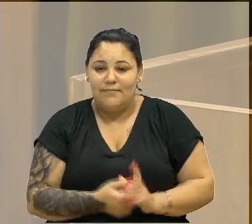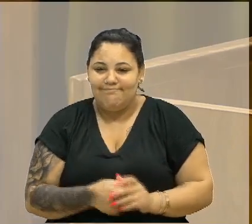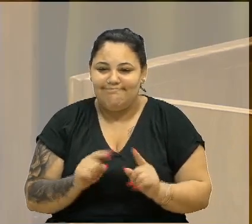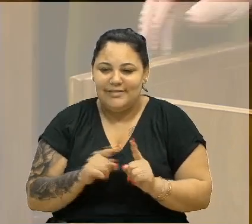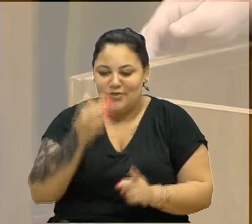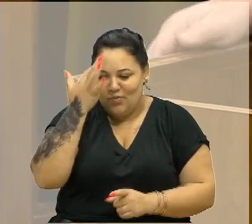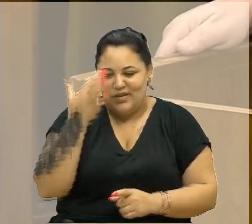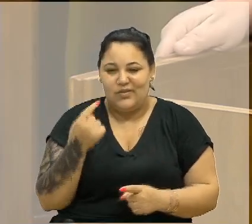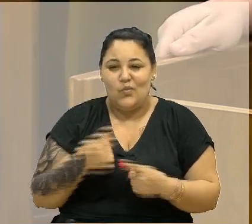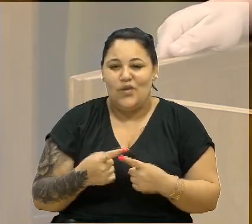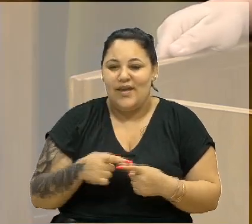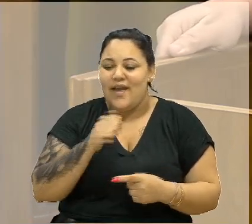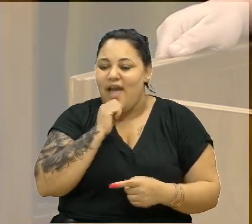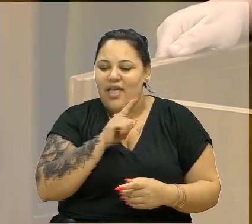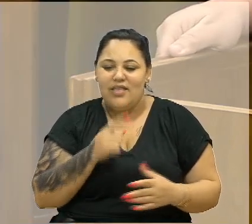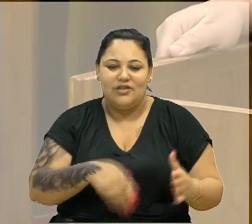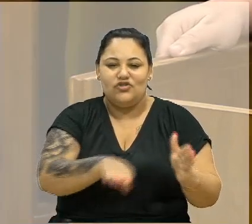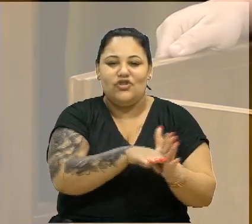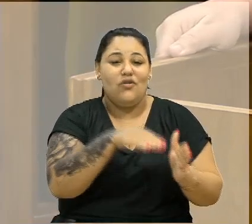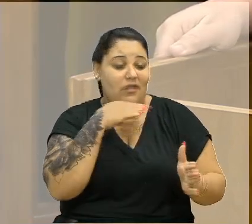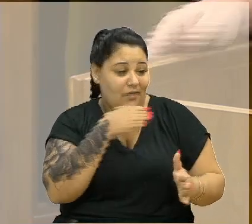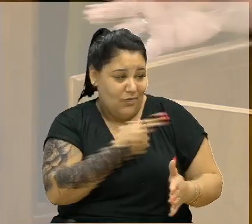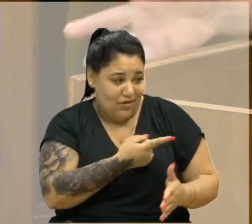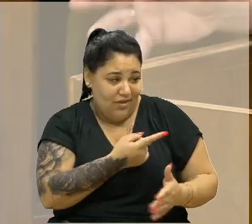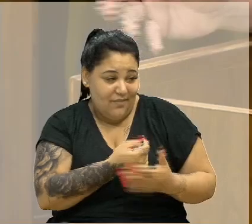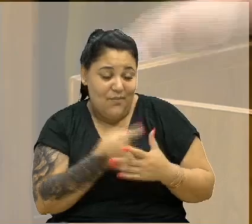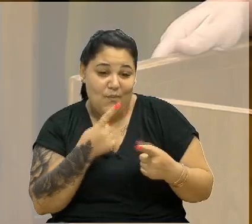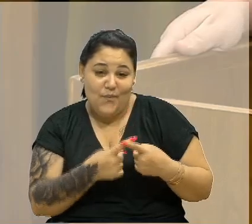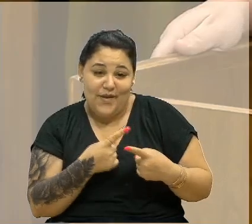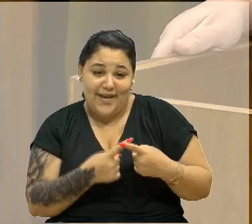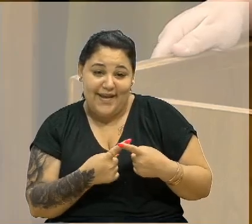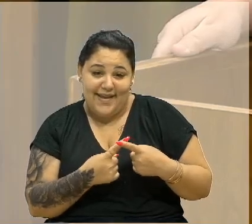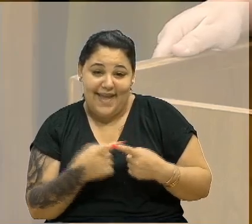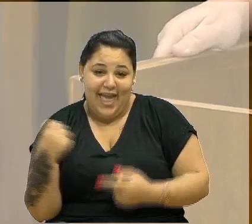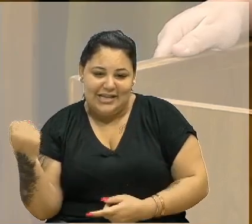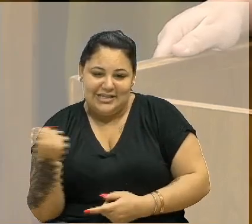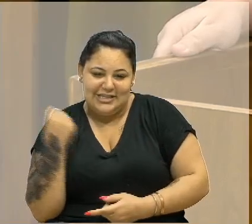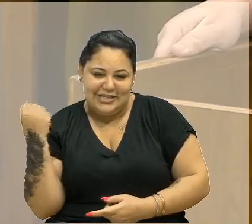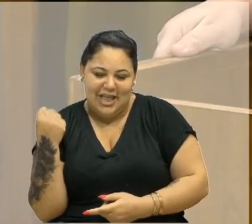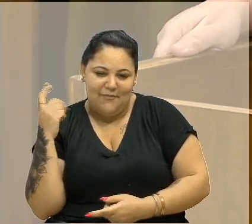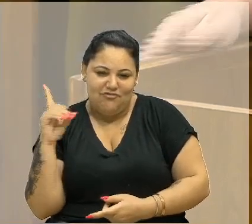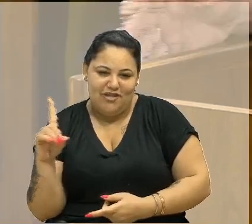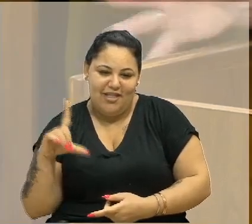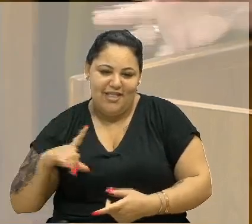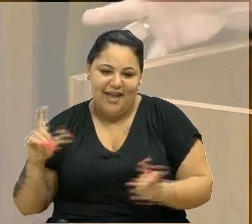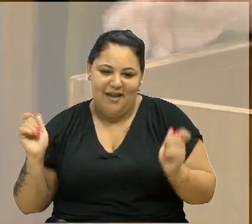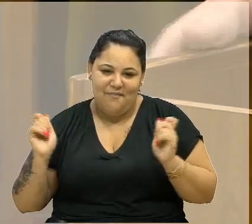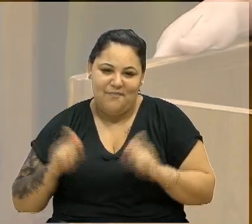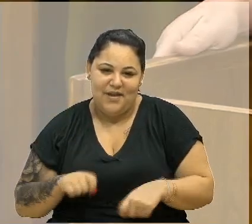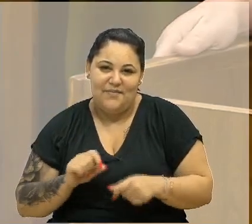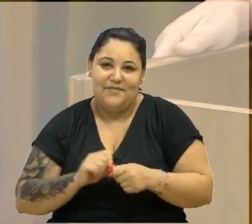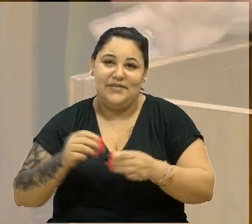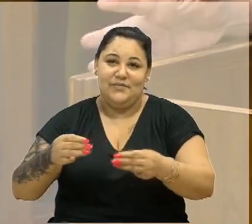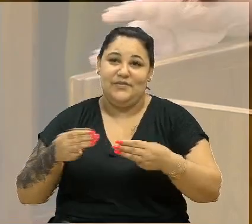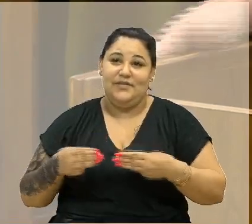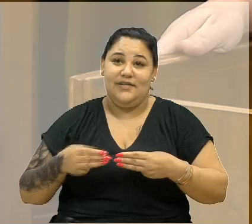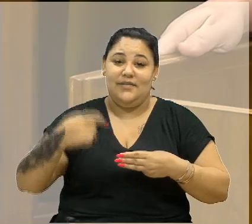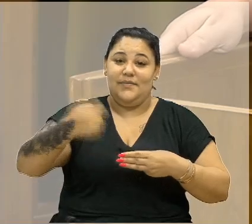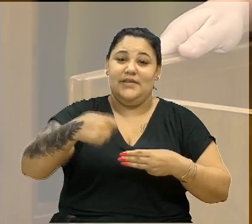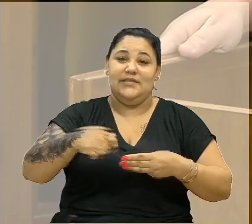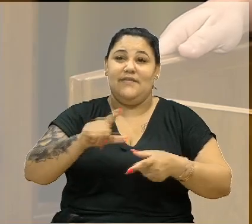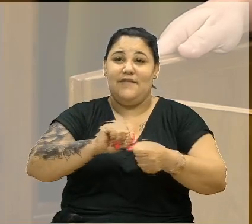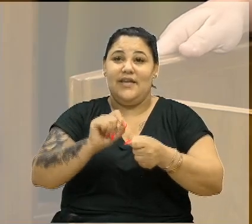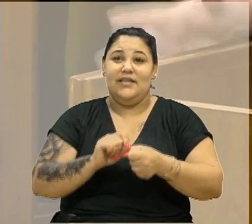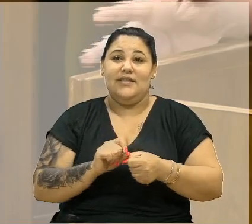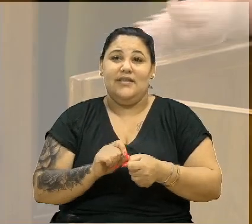moções não vieram, vereador Bortolo. Porque a extrema-direita é que tem competência para fazer essas moções. Vamos ter que fazer, então. É com nós,